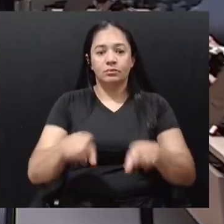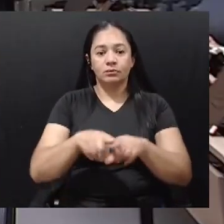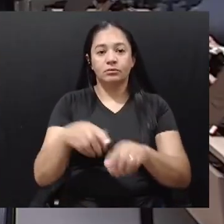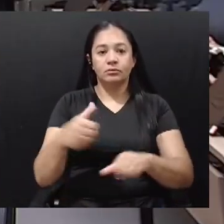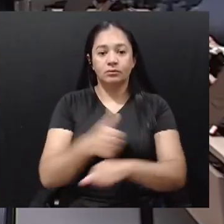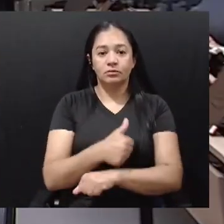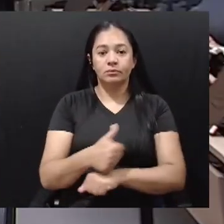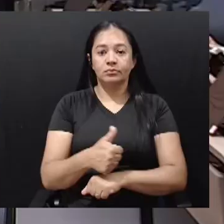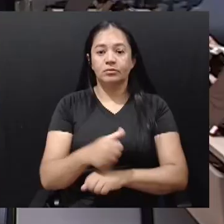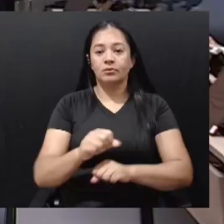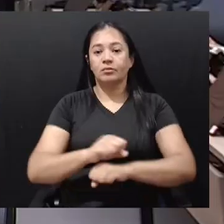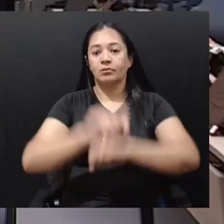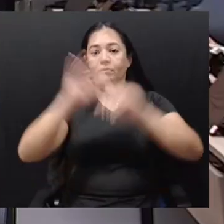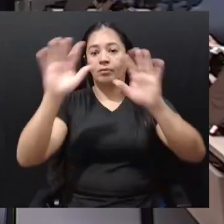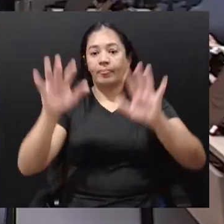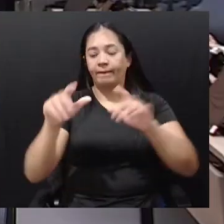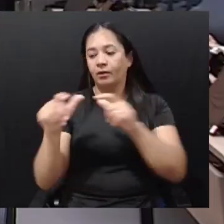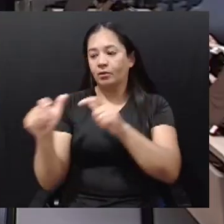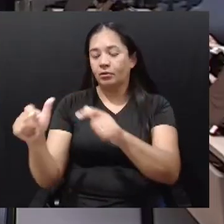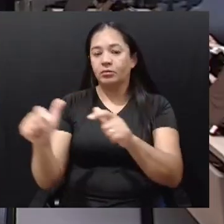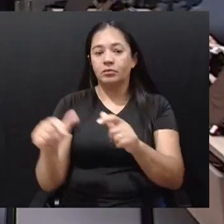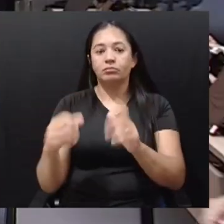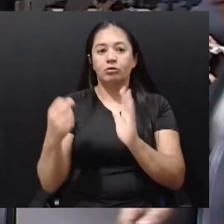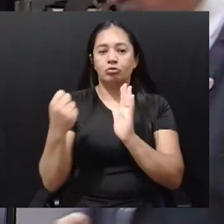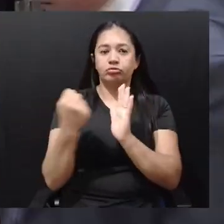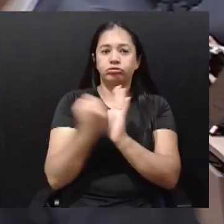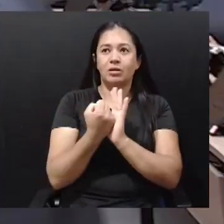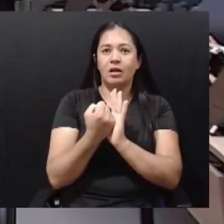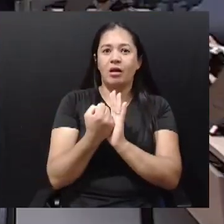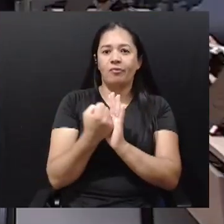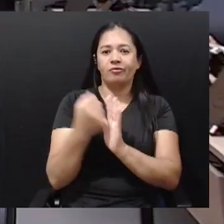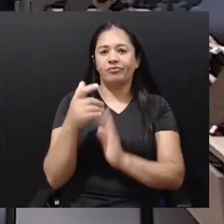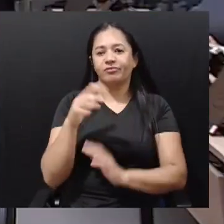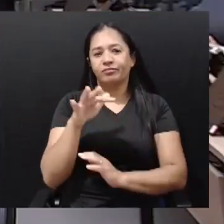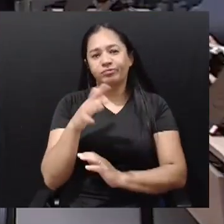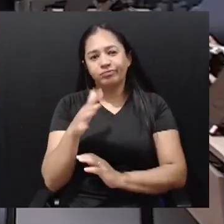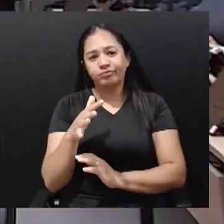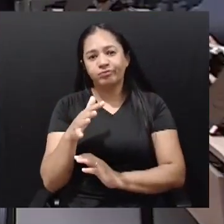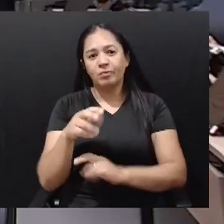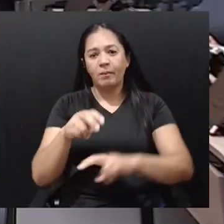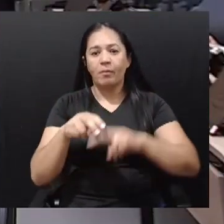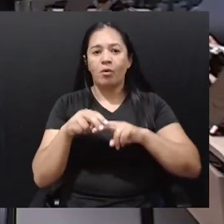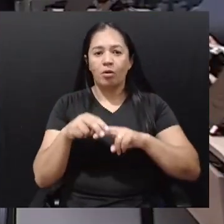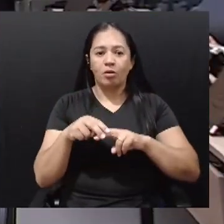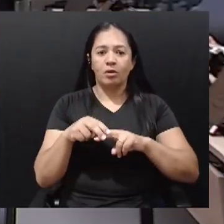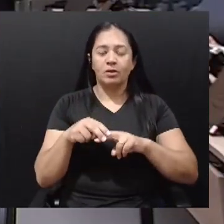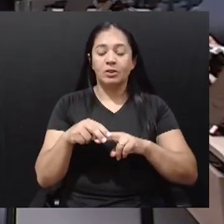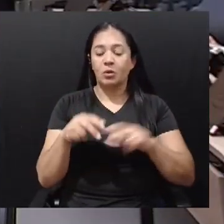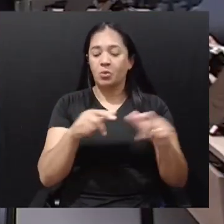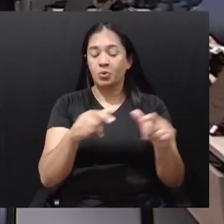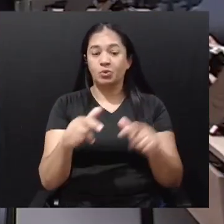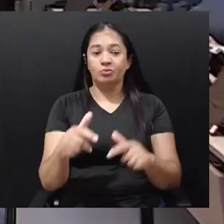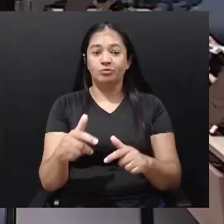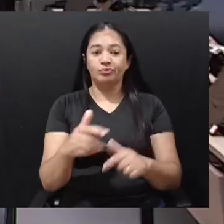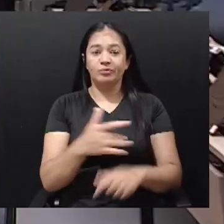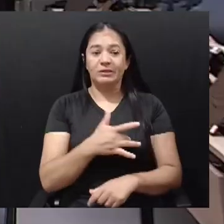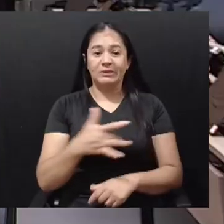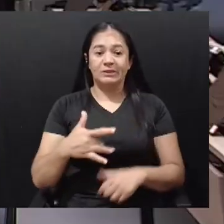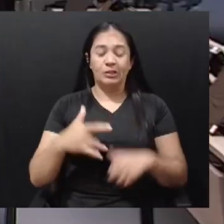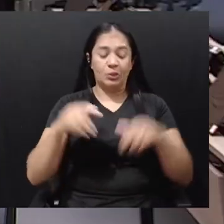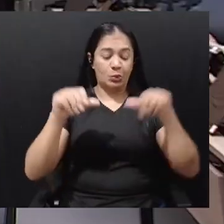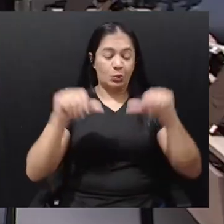em ambientes também marcados muitas vezes por serem ambientes pouco saudáveis no ambiente de trabalho,